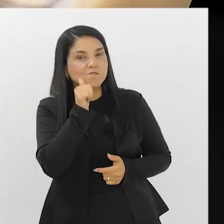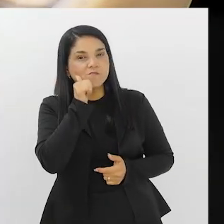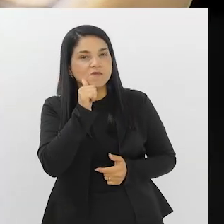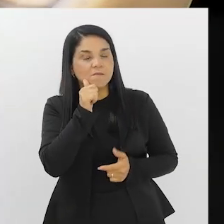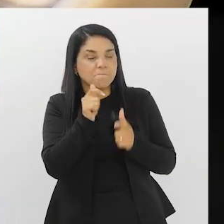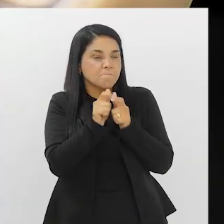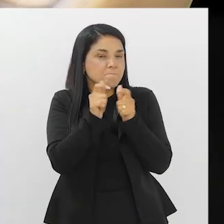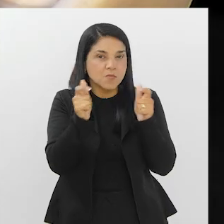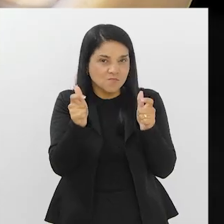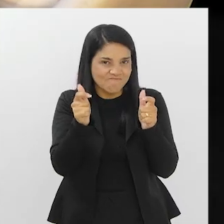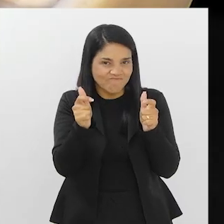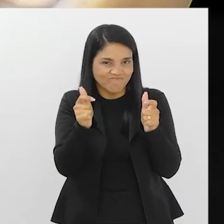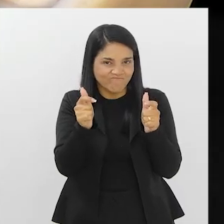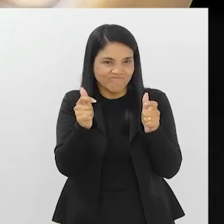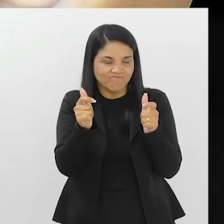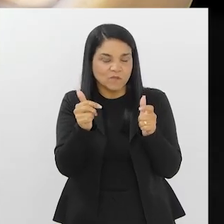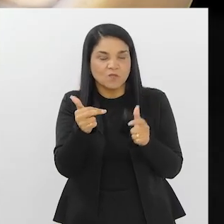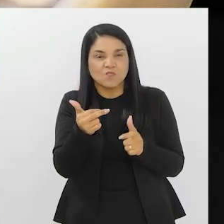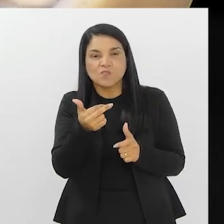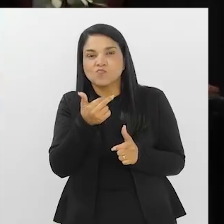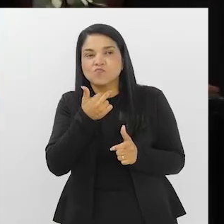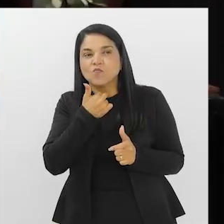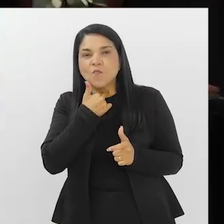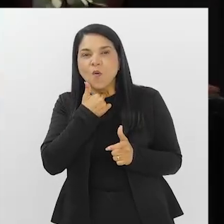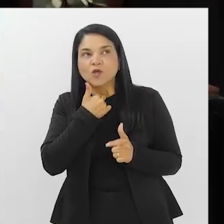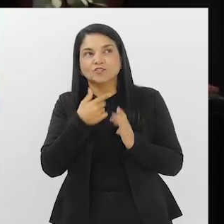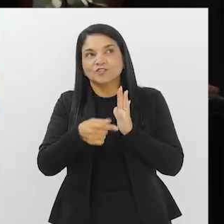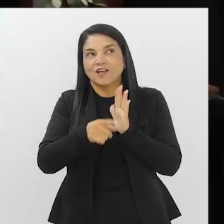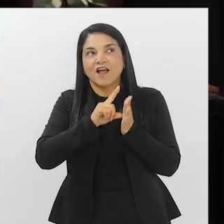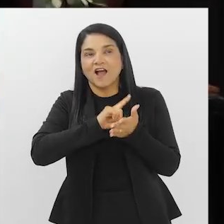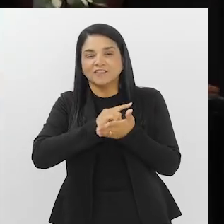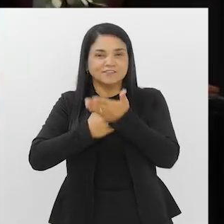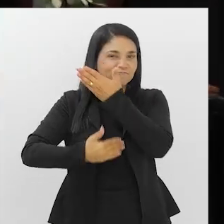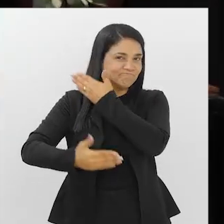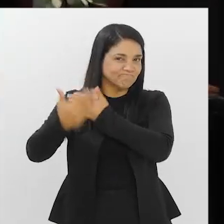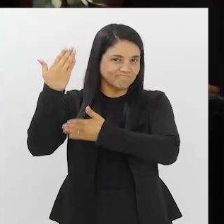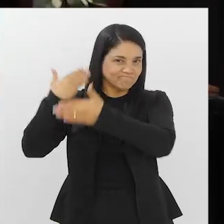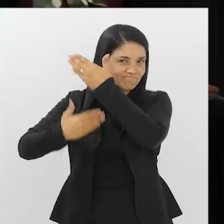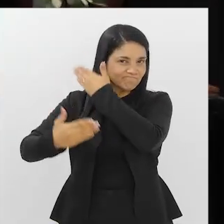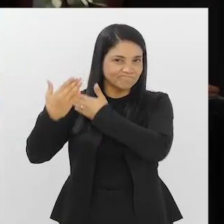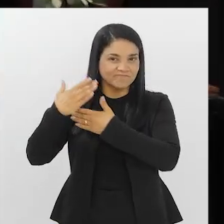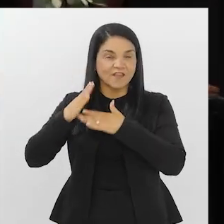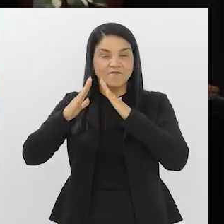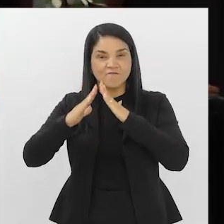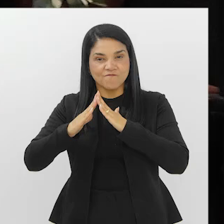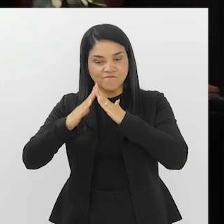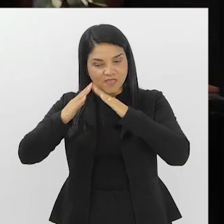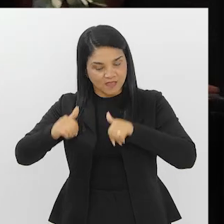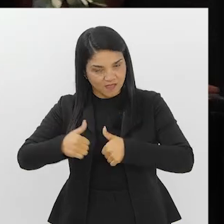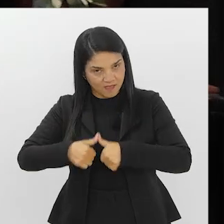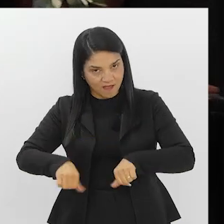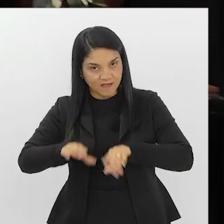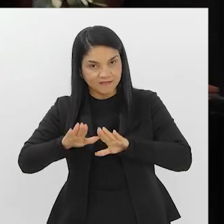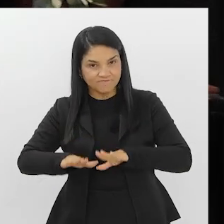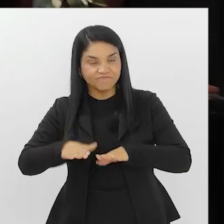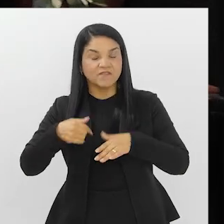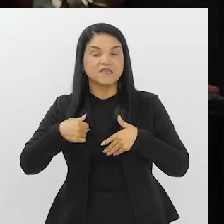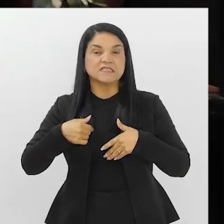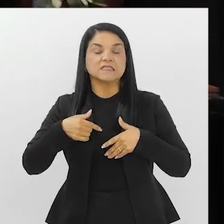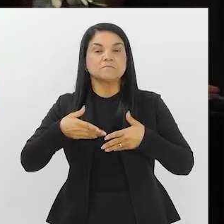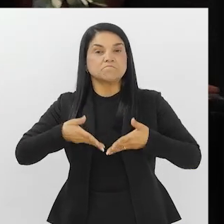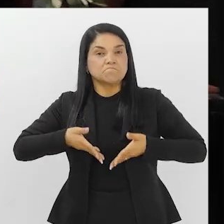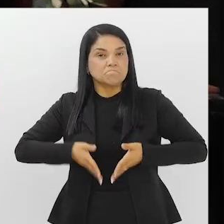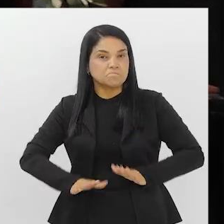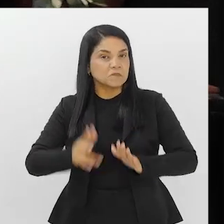das mulheres não pode se dar o luxo daquela vida de antes, né, de ficar só em casa, muitas que têm parto